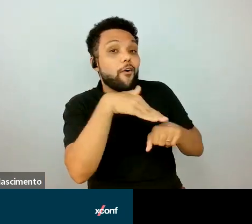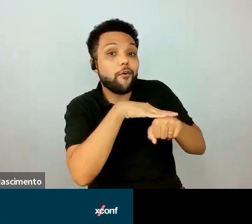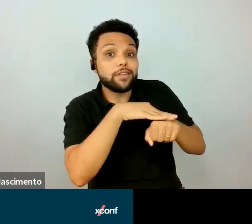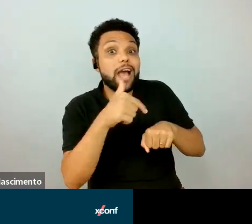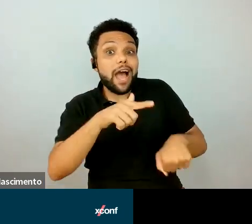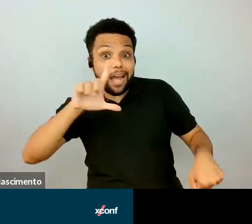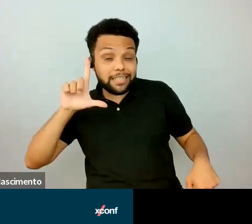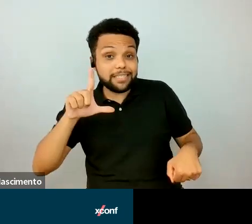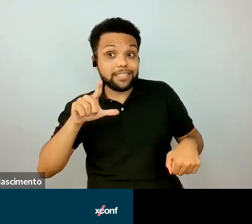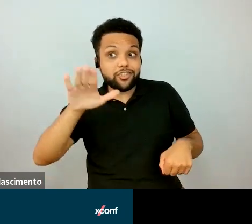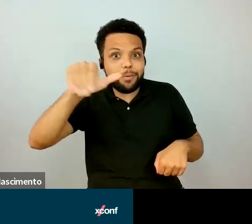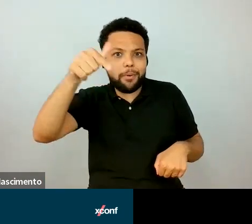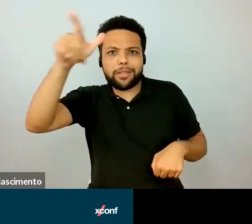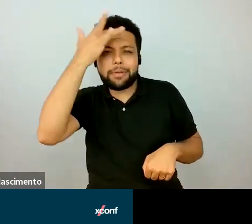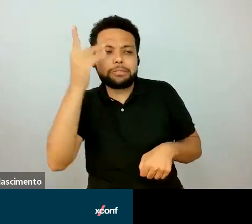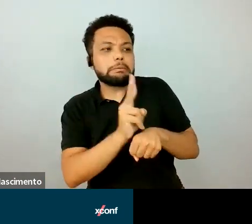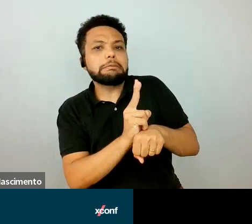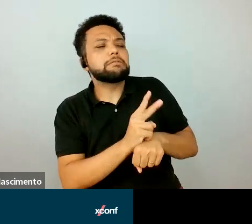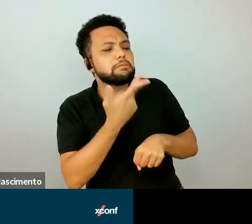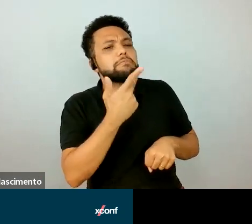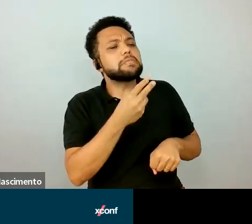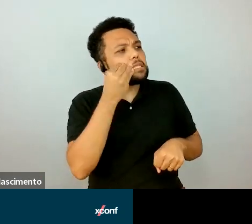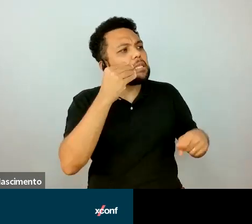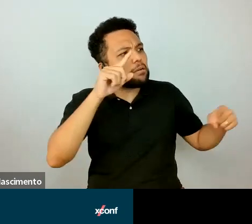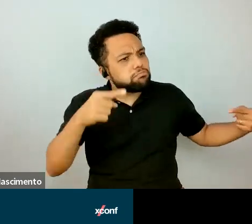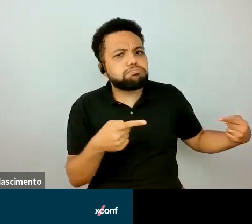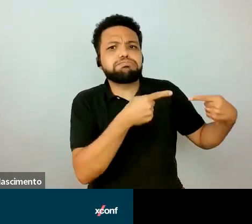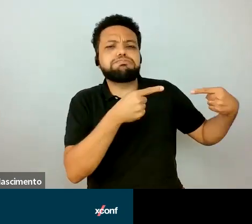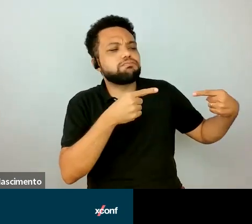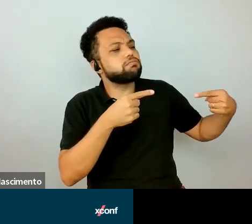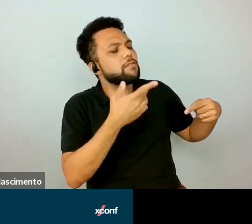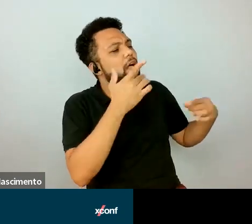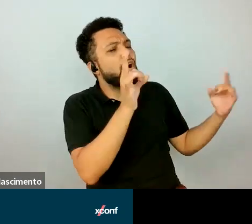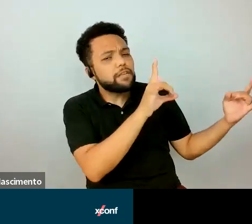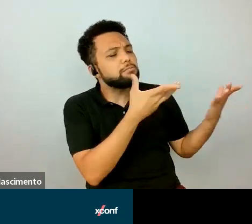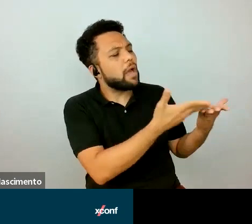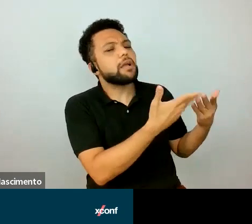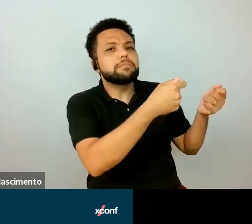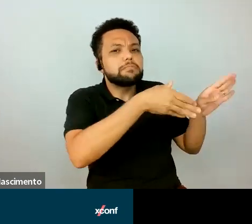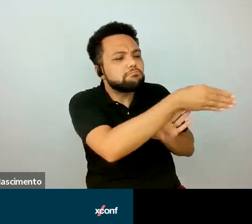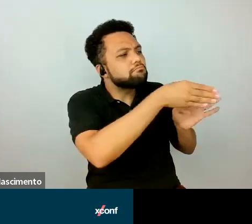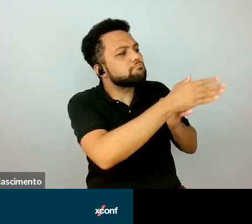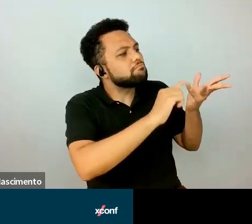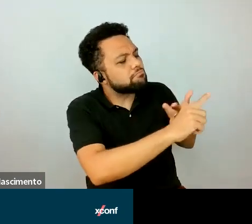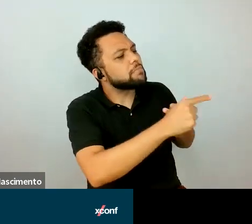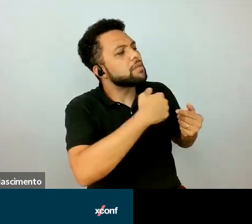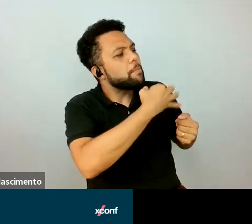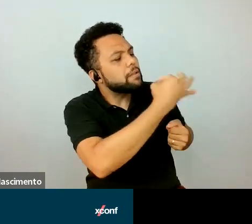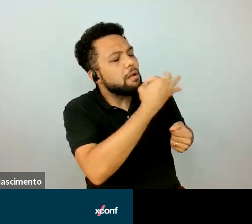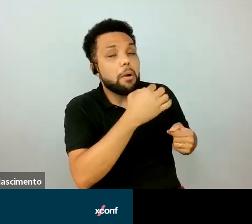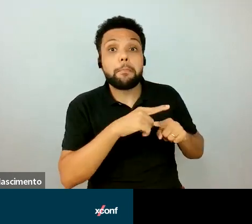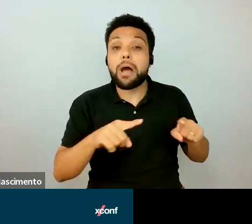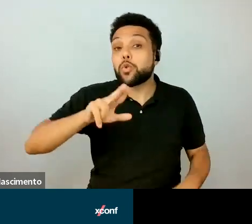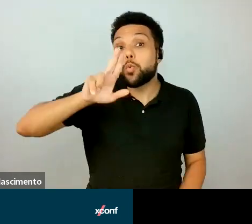time, tenta conversar com essa pessoa, uma one-on-one, por exemplo, e dar esse feedback para ela. Mas isso é muito difícil acontecer, tá? Isso nunca aconteceu